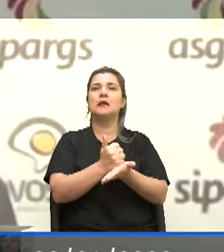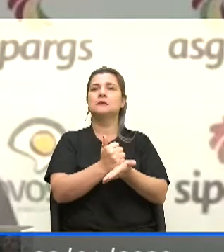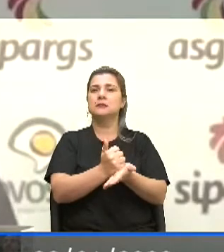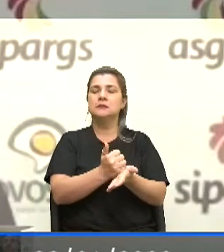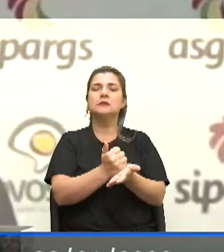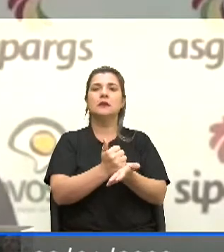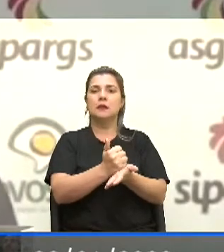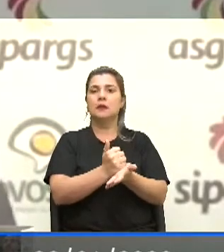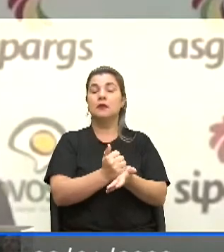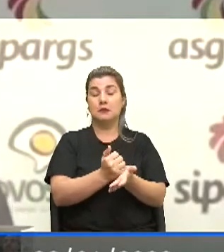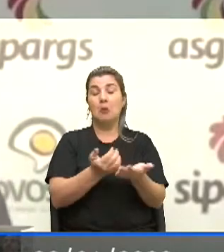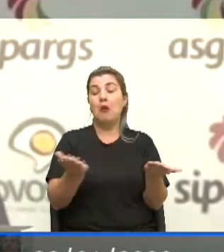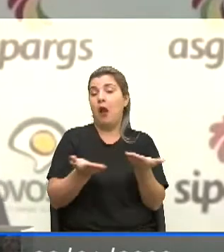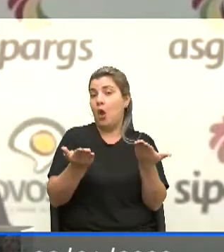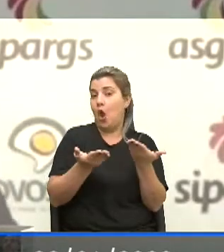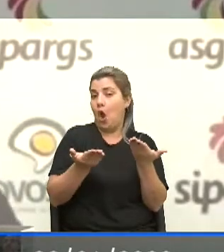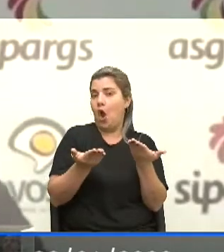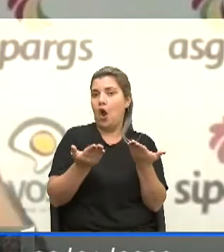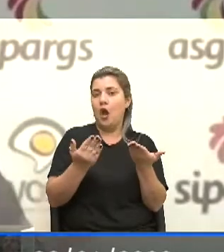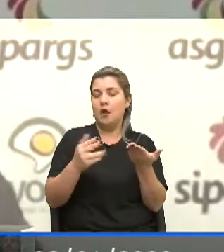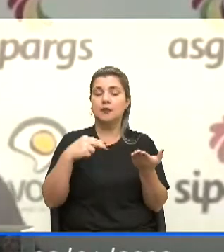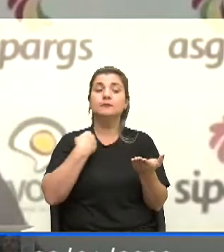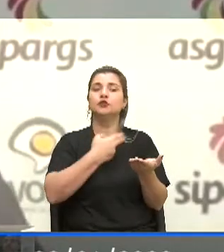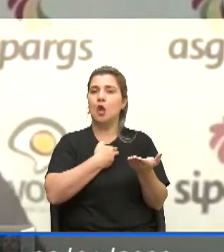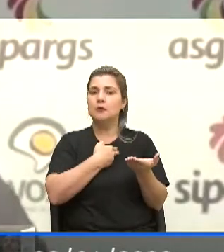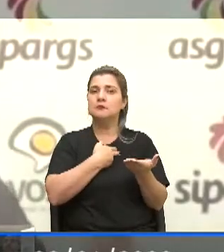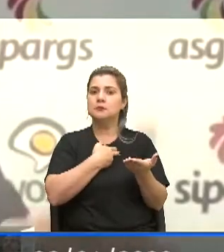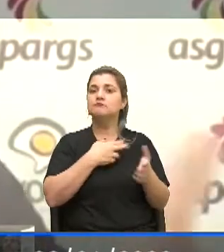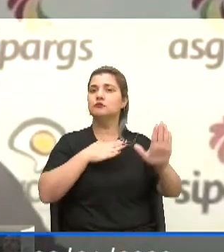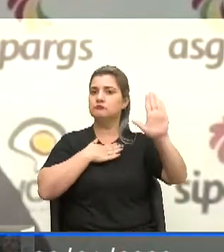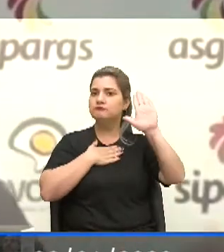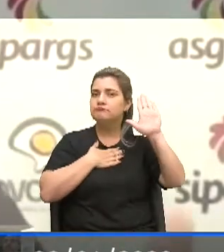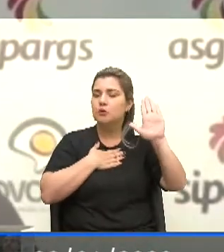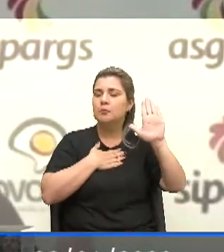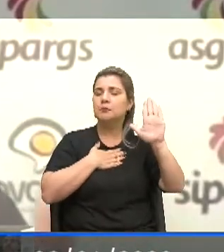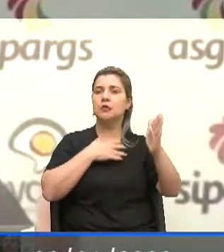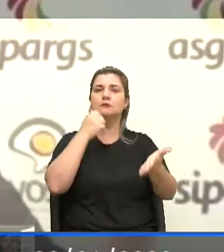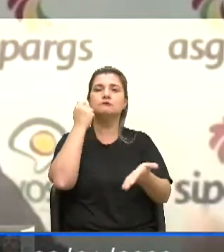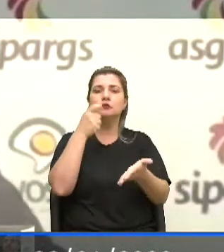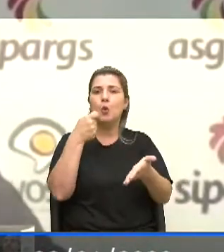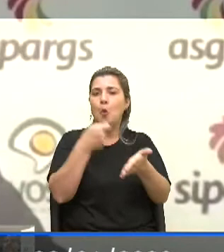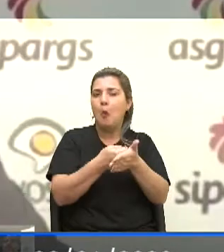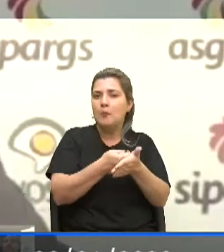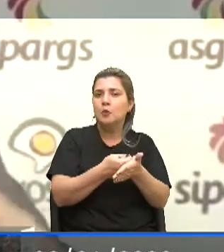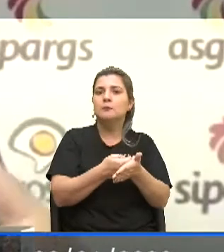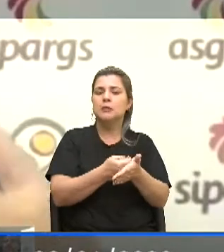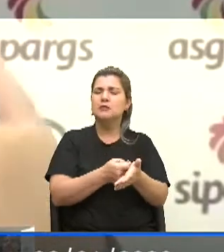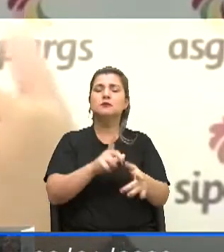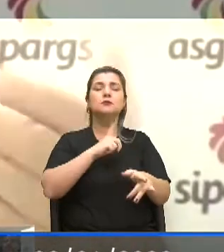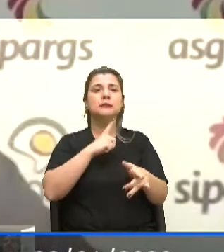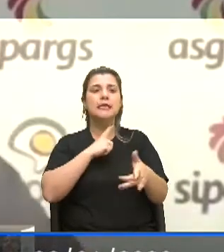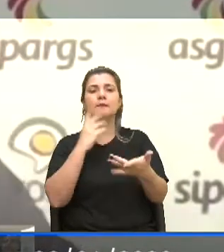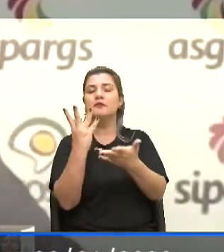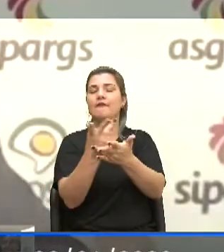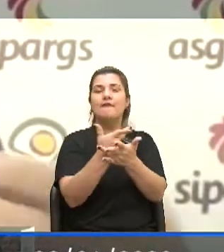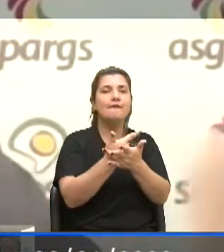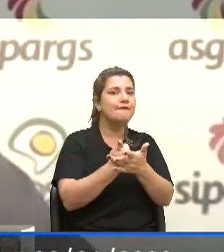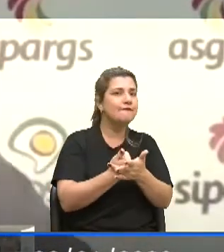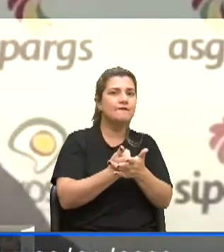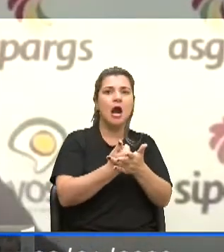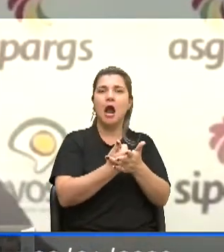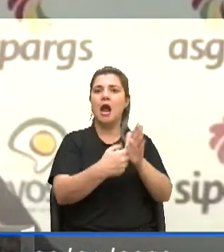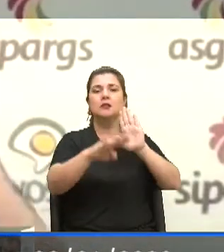depois. Então, fica o nosso compromisso, né? Nós temos, como eu disse aqui, uma série de protocolos de empresas que colocam à